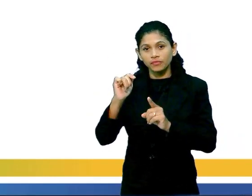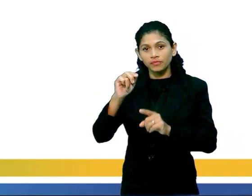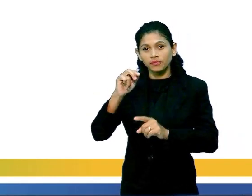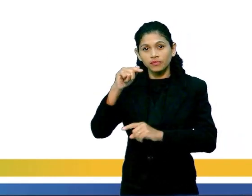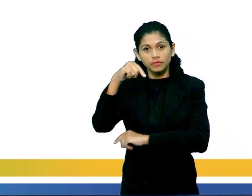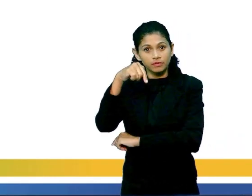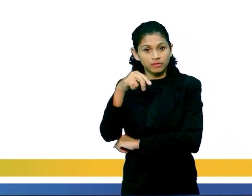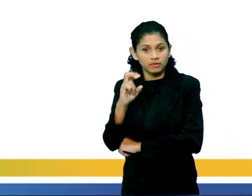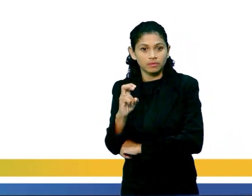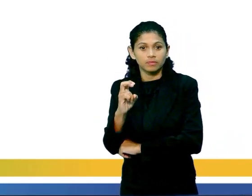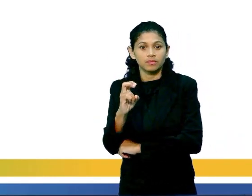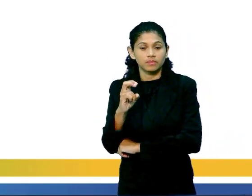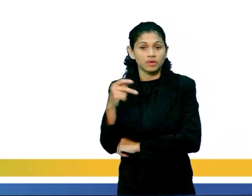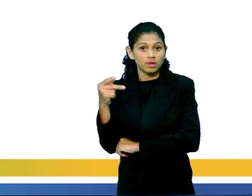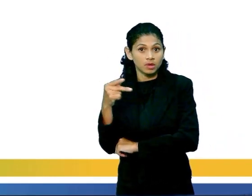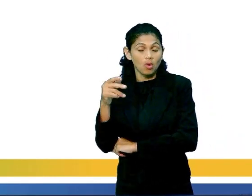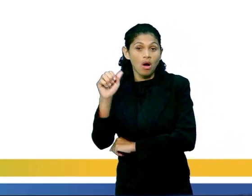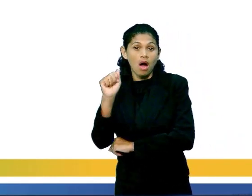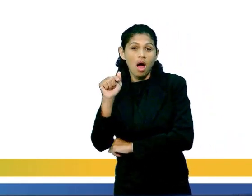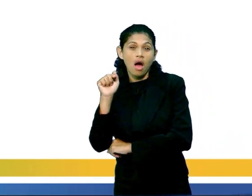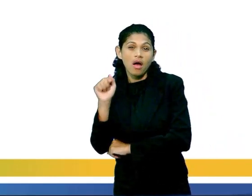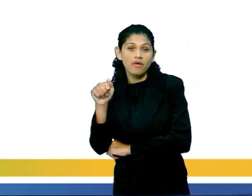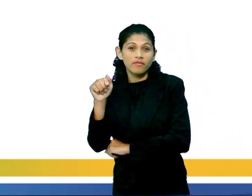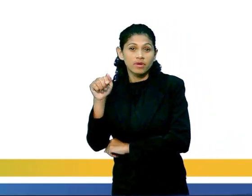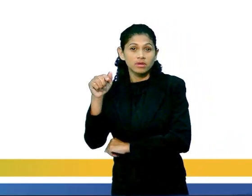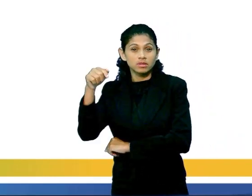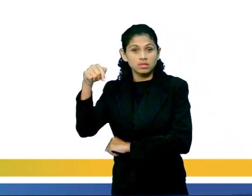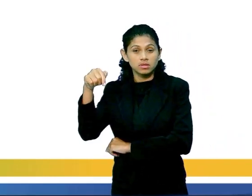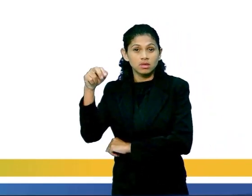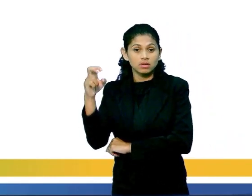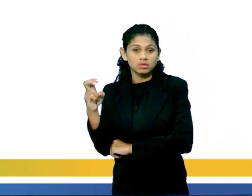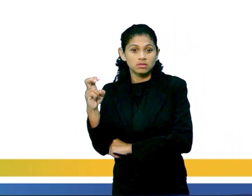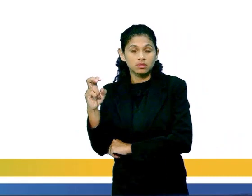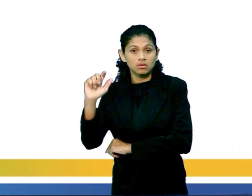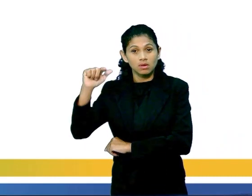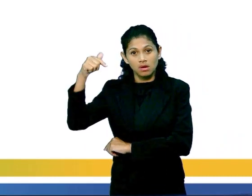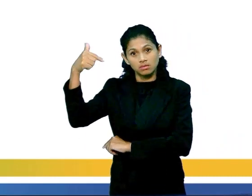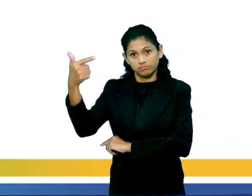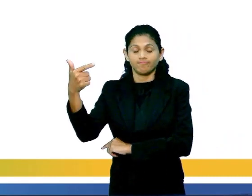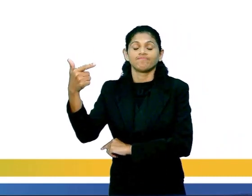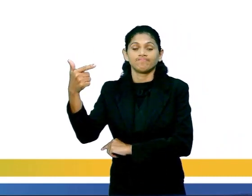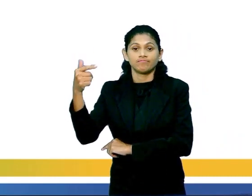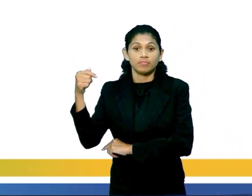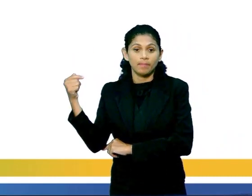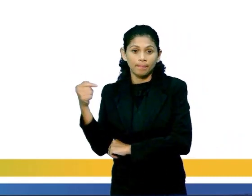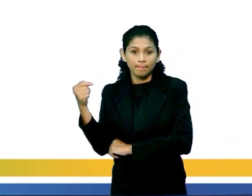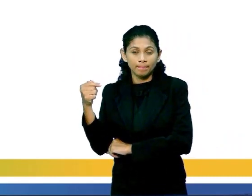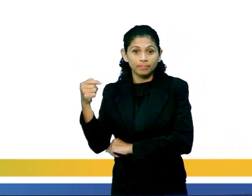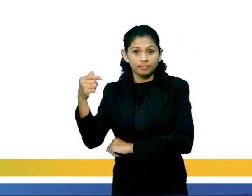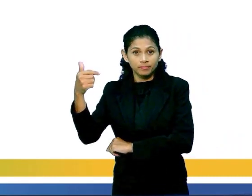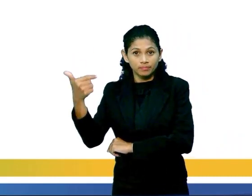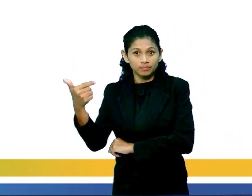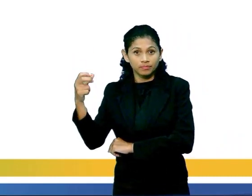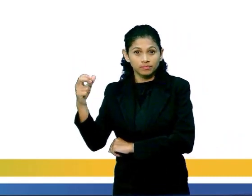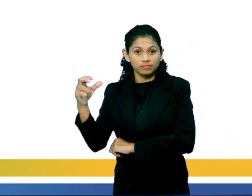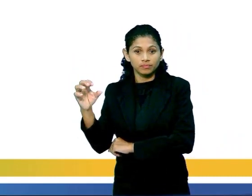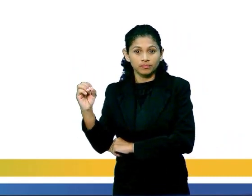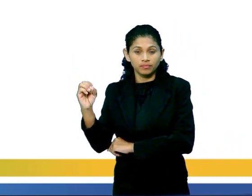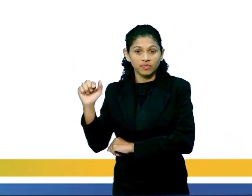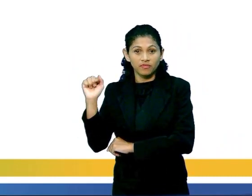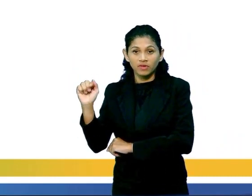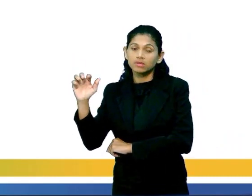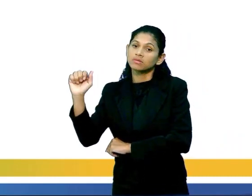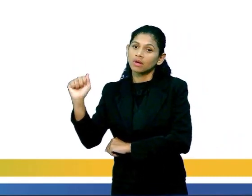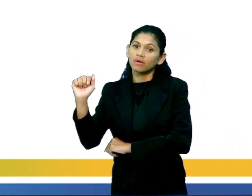igual a A vezes 75 ao quadrado, menos 150